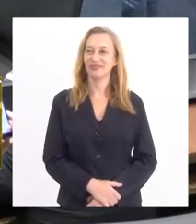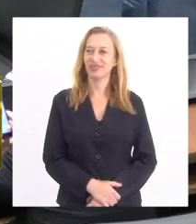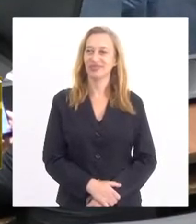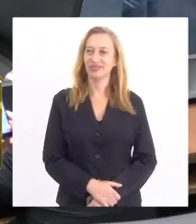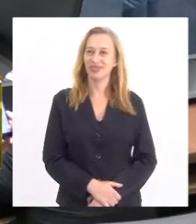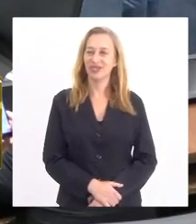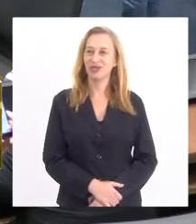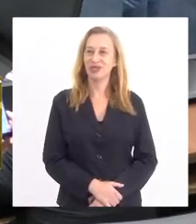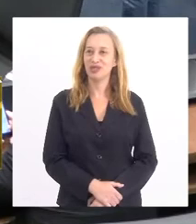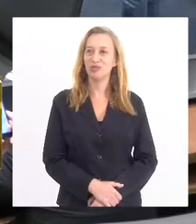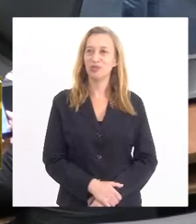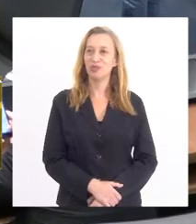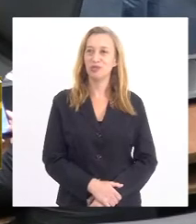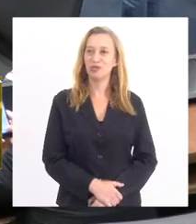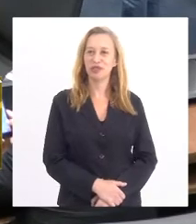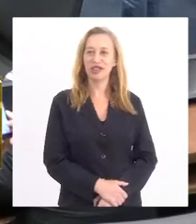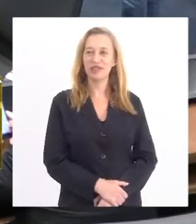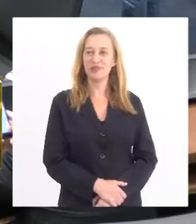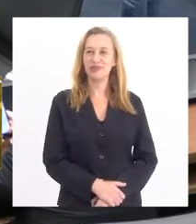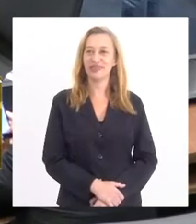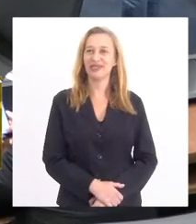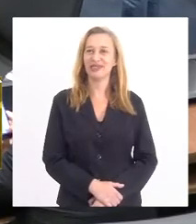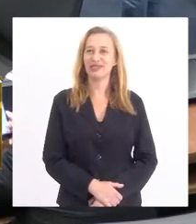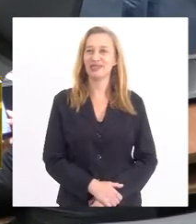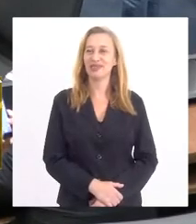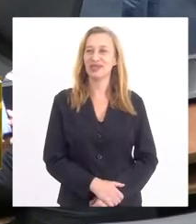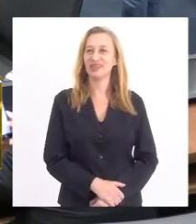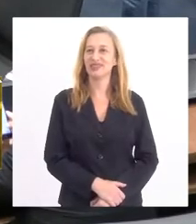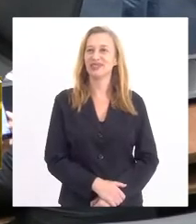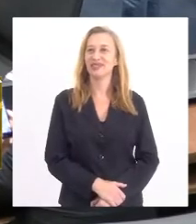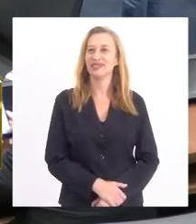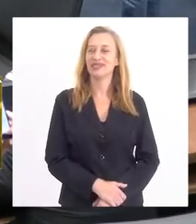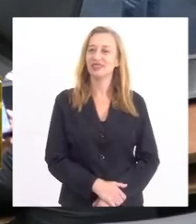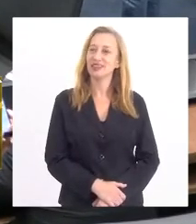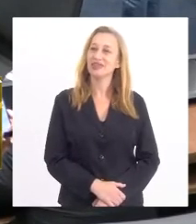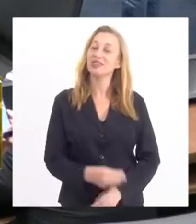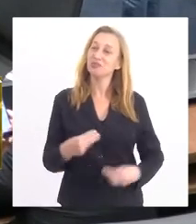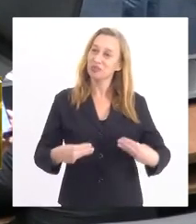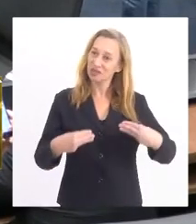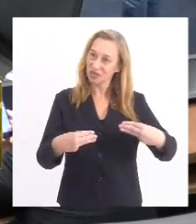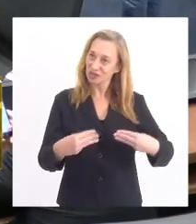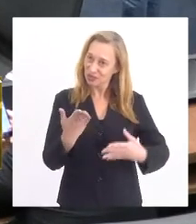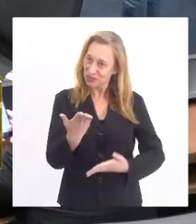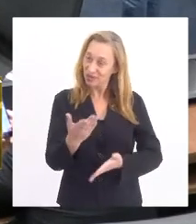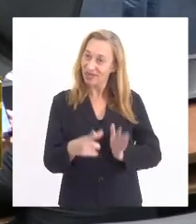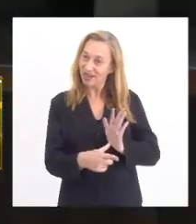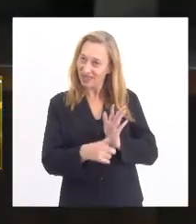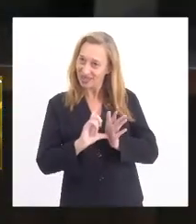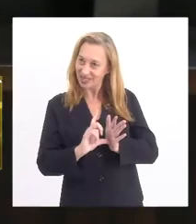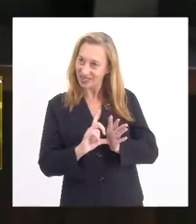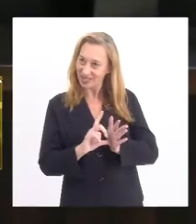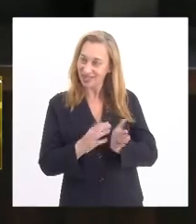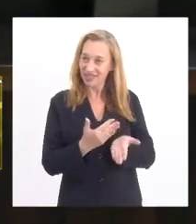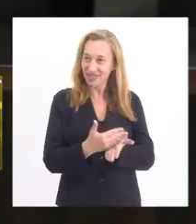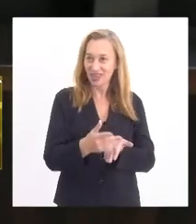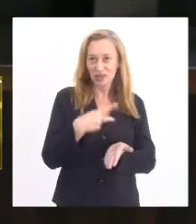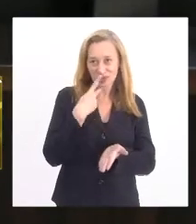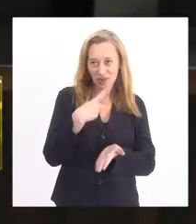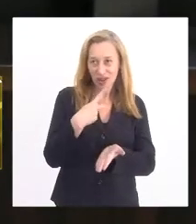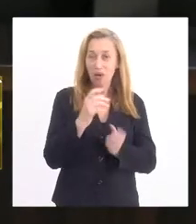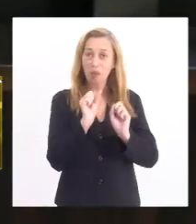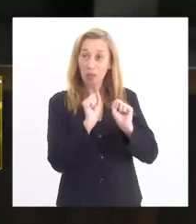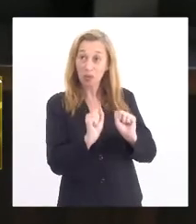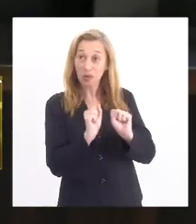a guerra o ministro antes do seu iniciar sua fala